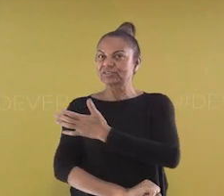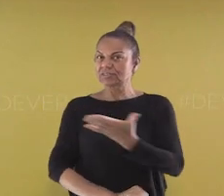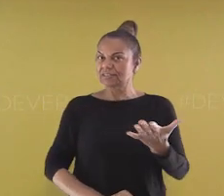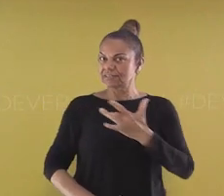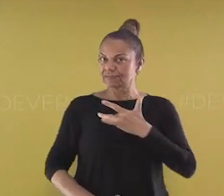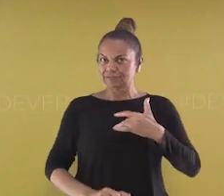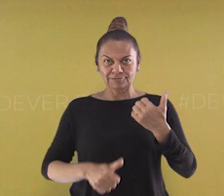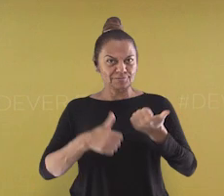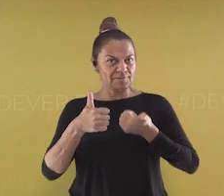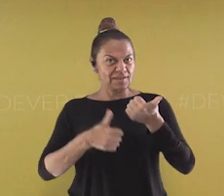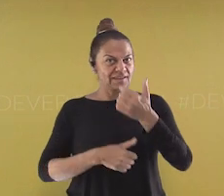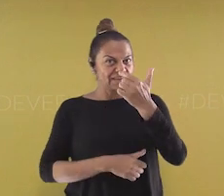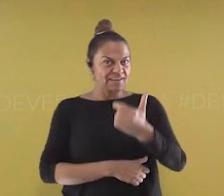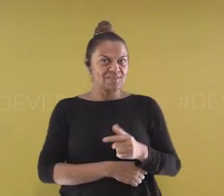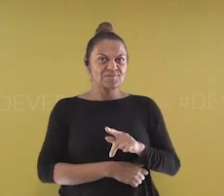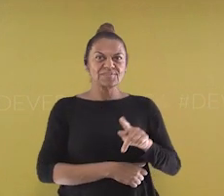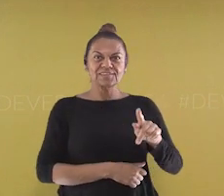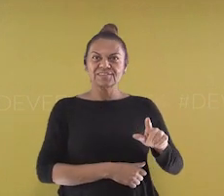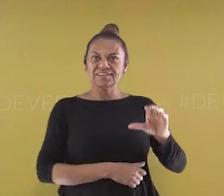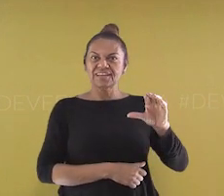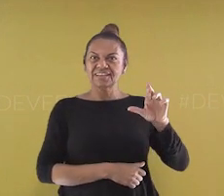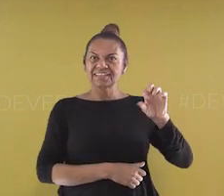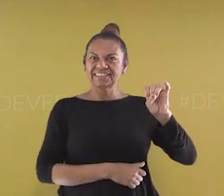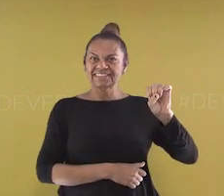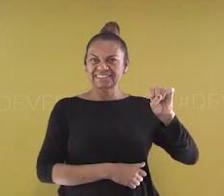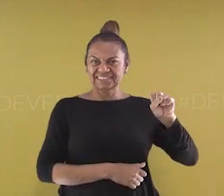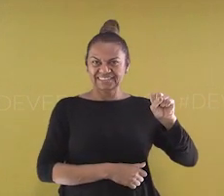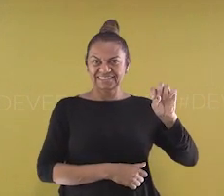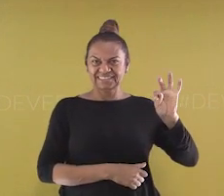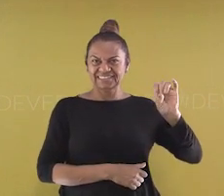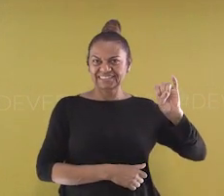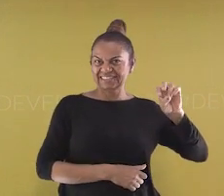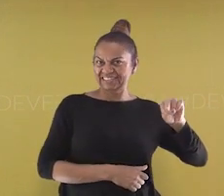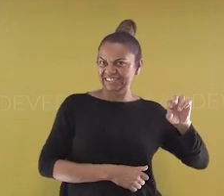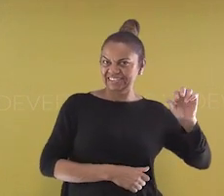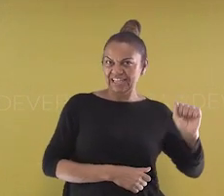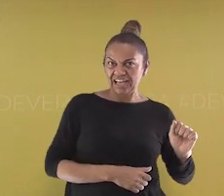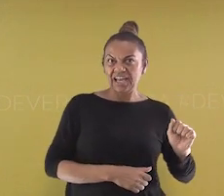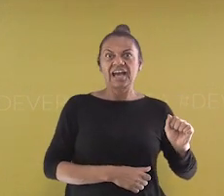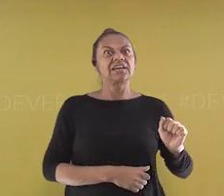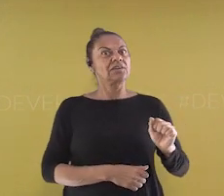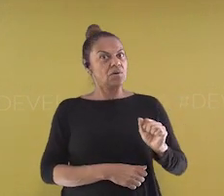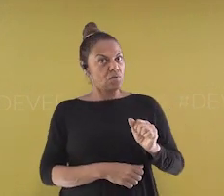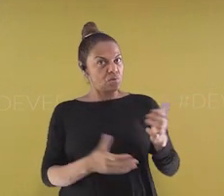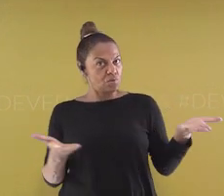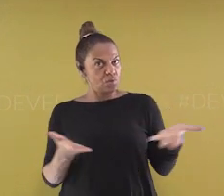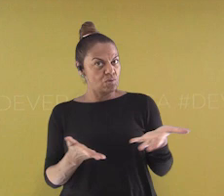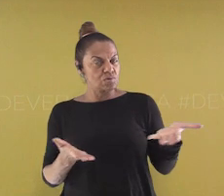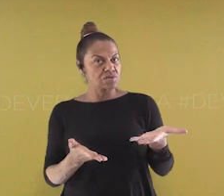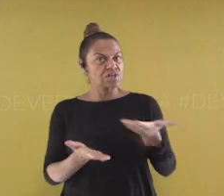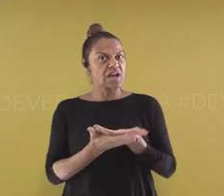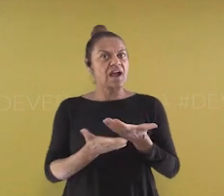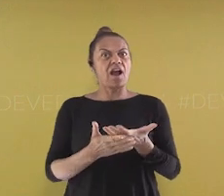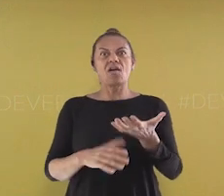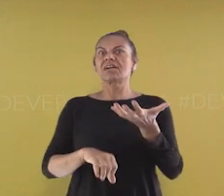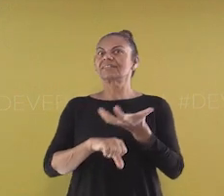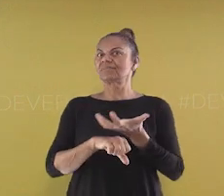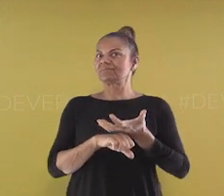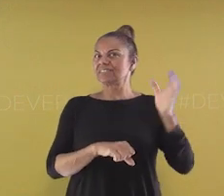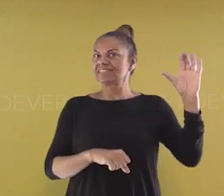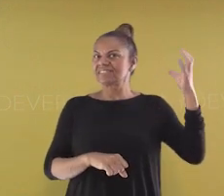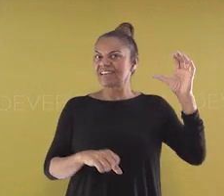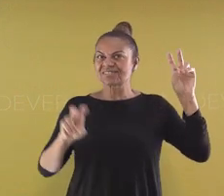estudantes, tudo bem com vocês? Eu sou a professora Cristina Santos e hoje teremos uma aula de ciências sobre saúde